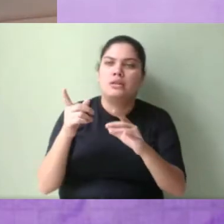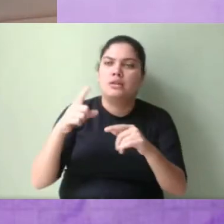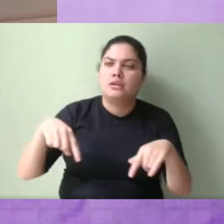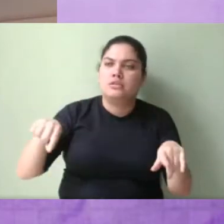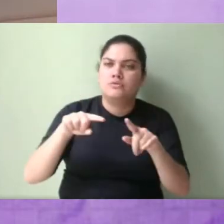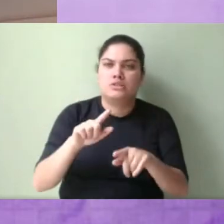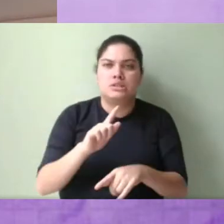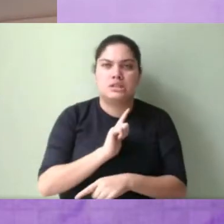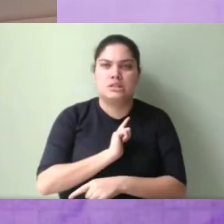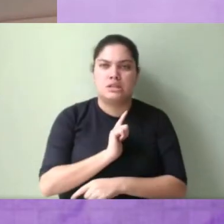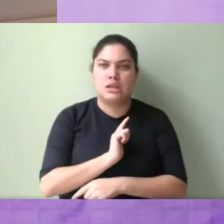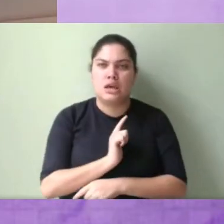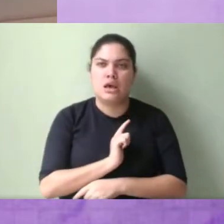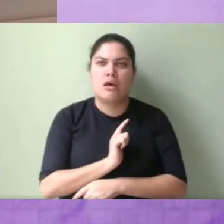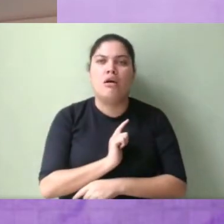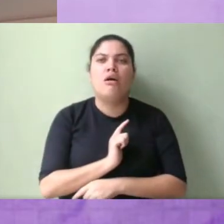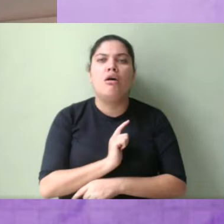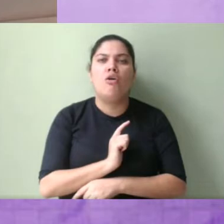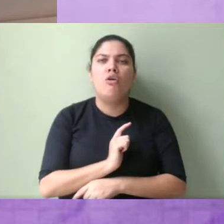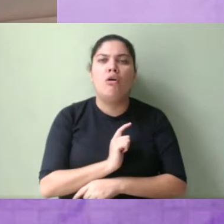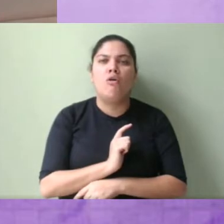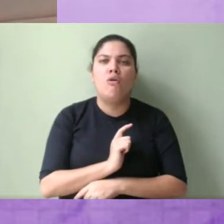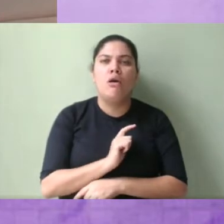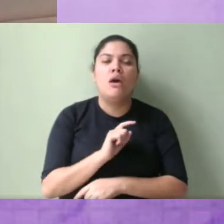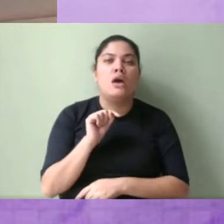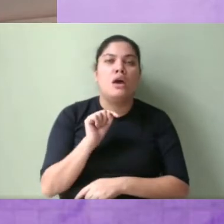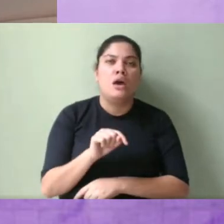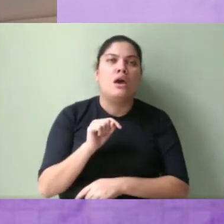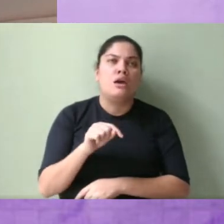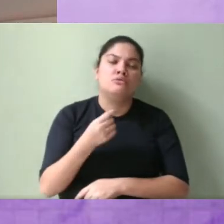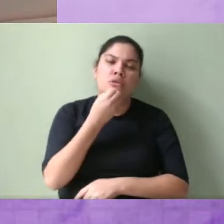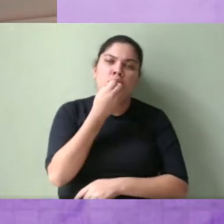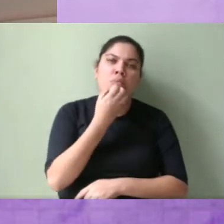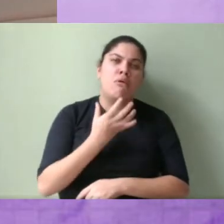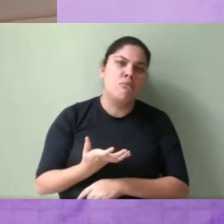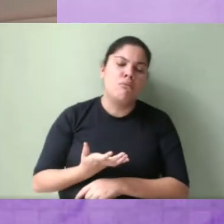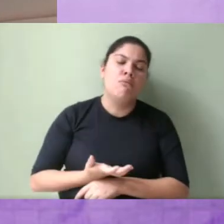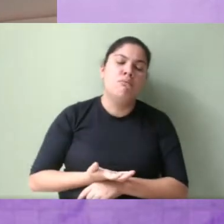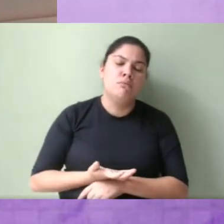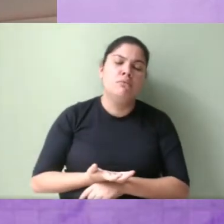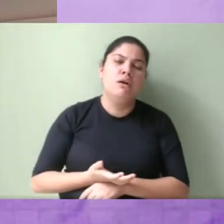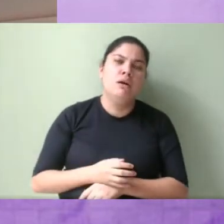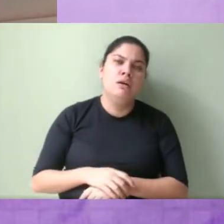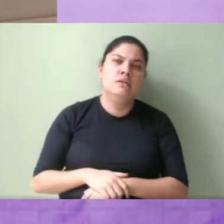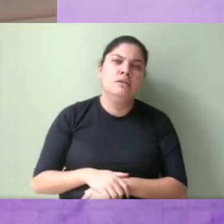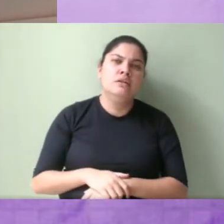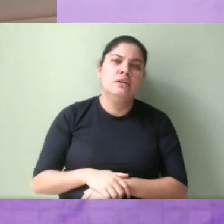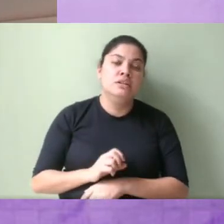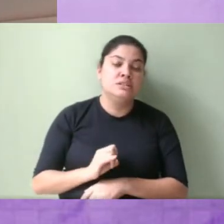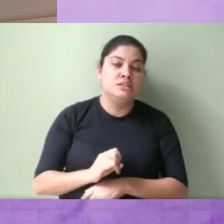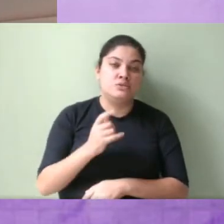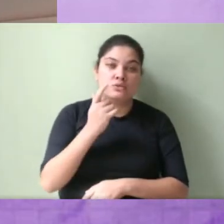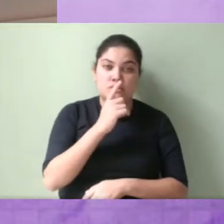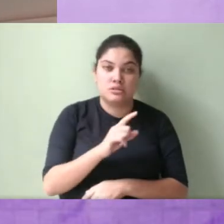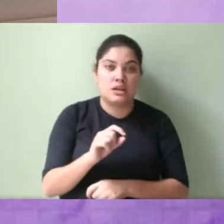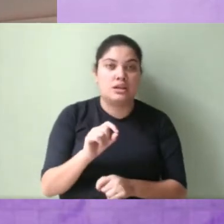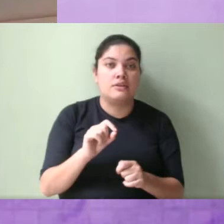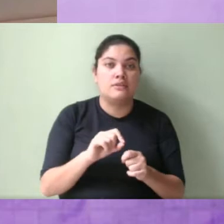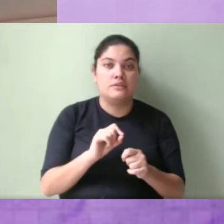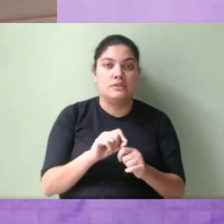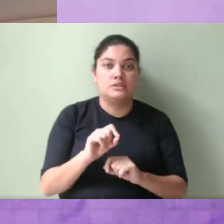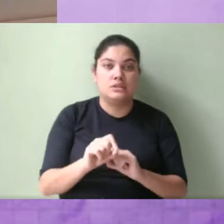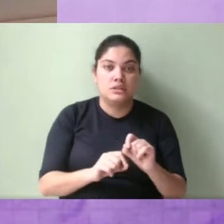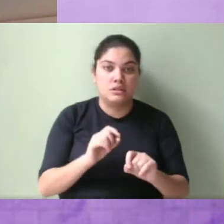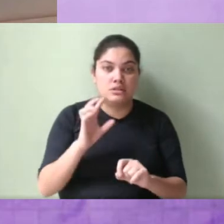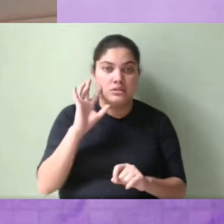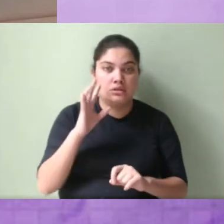por pessoas conservadoras. Eu não sei como é que funciona uma instituição federal, eu não sei o quanto de liberdade vocês têm para essas